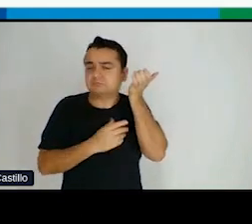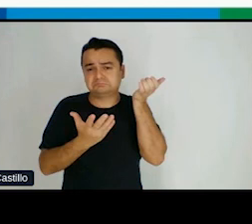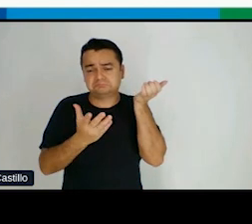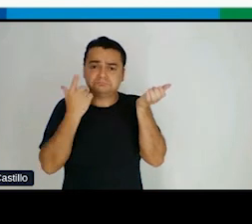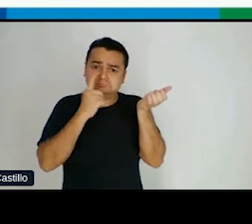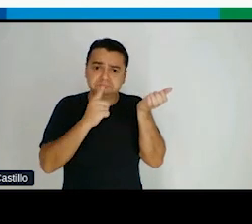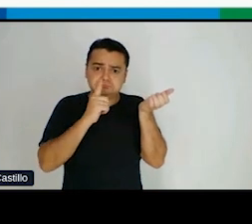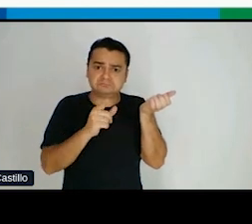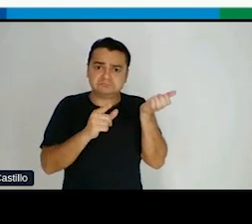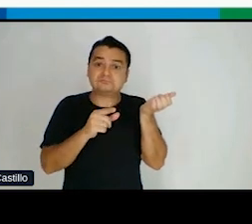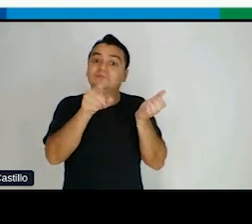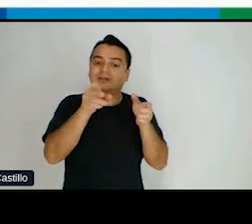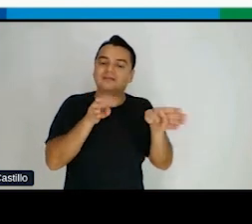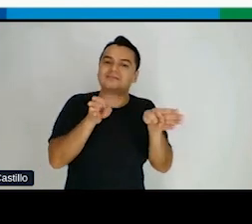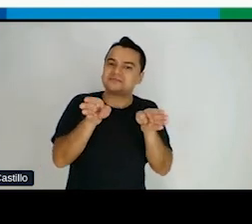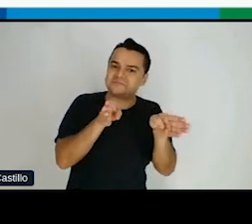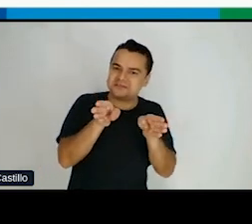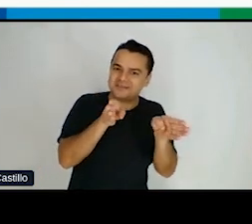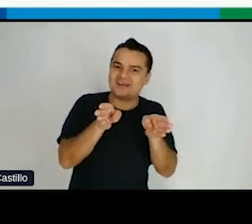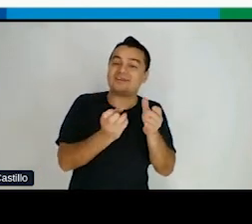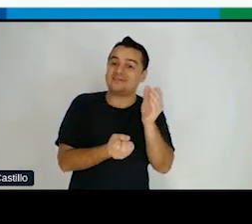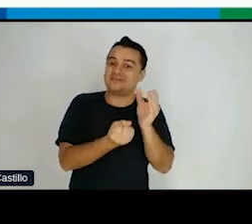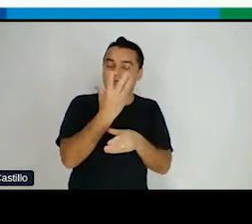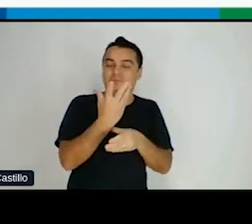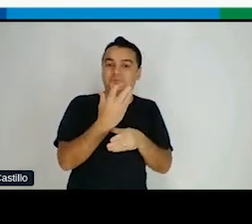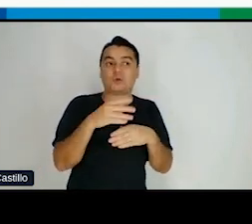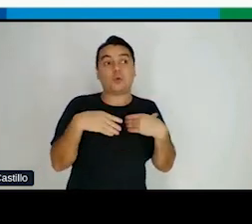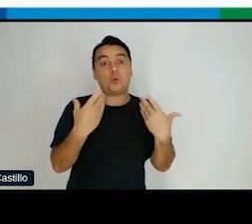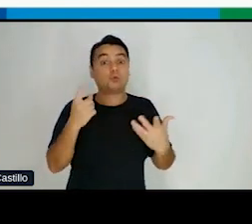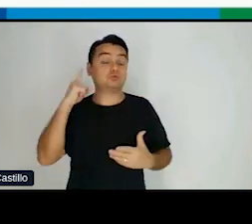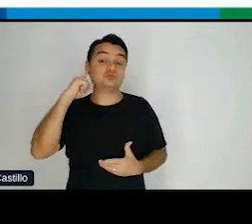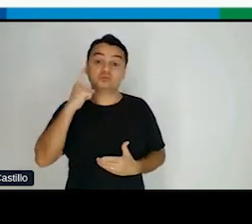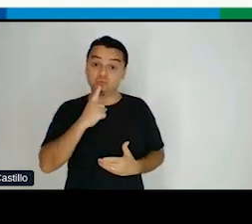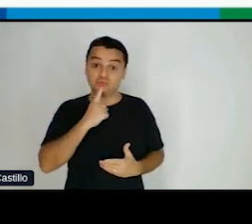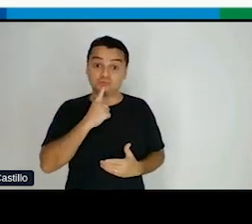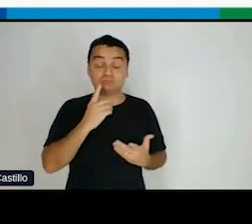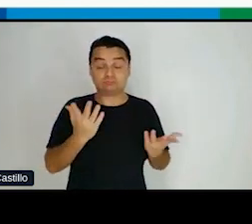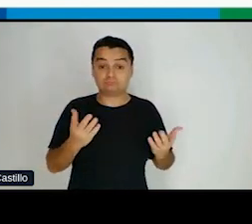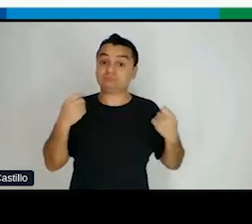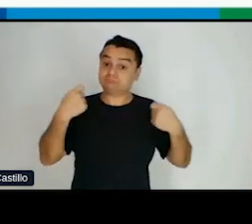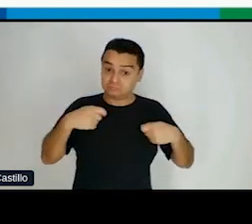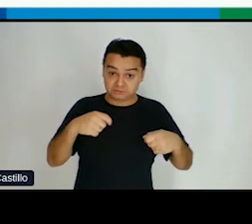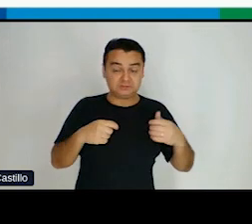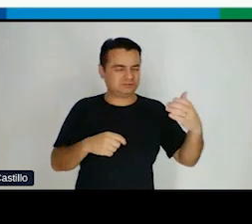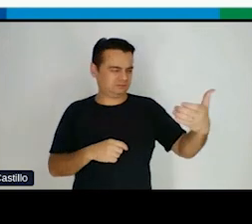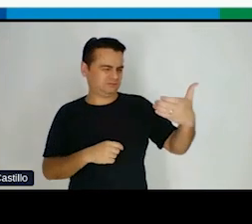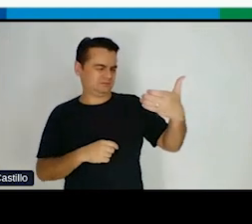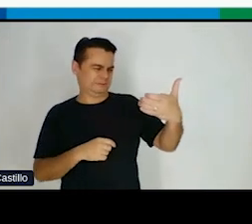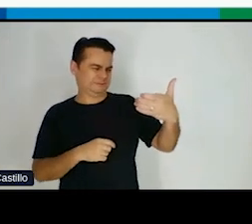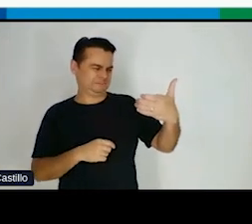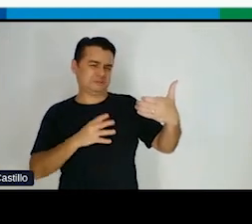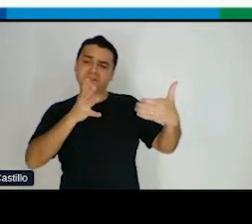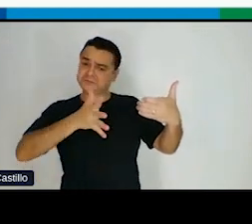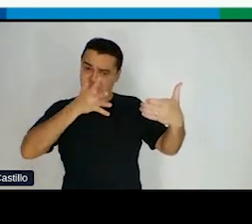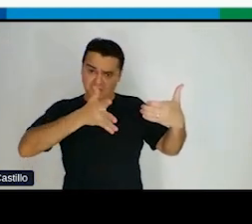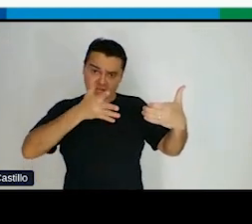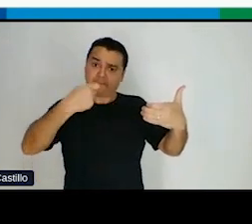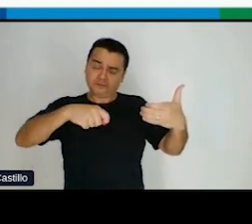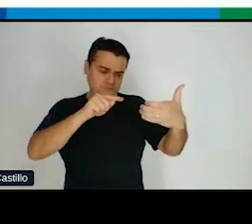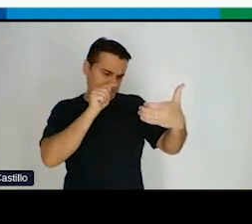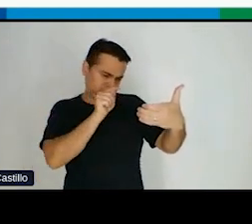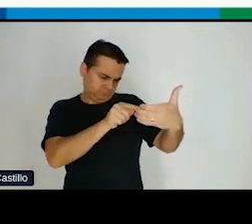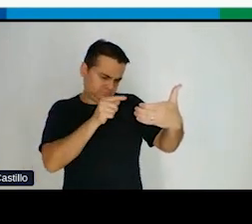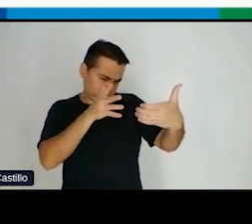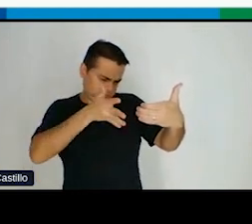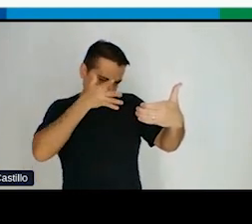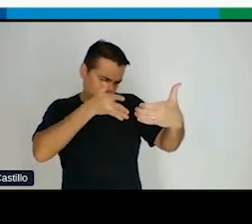no computador e utilizar, né? Pessoa com deficiência auditiva vai precisar de apoio de Libras, né?